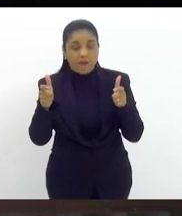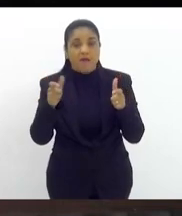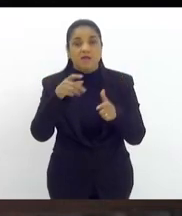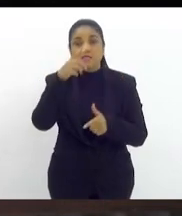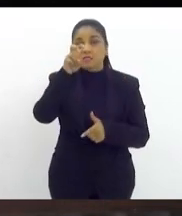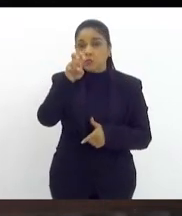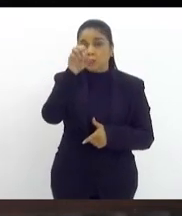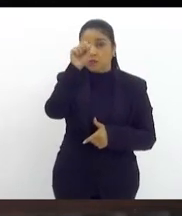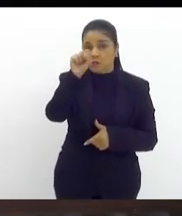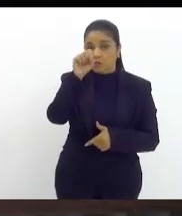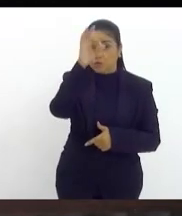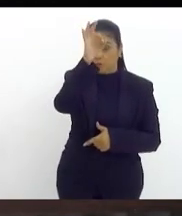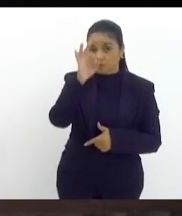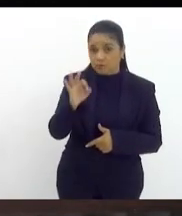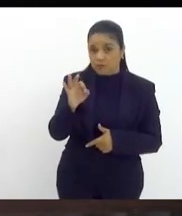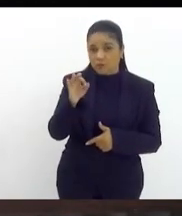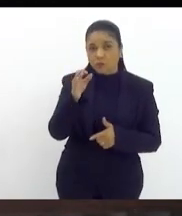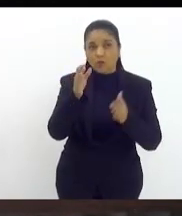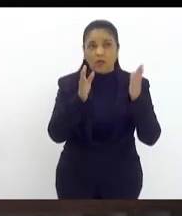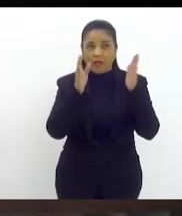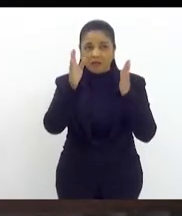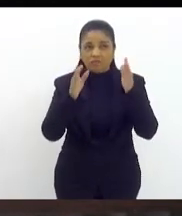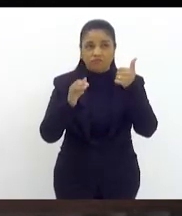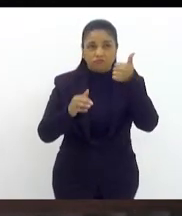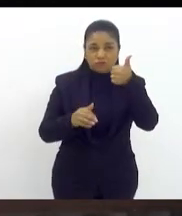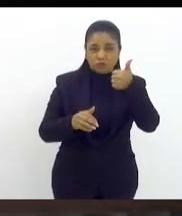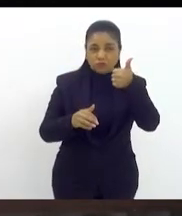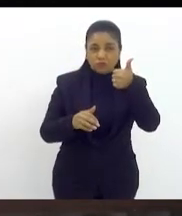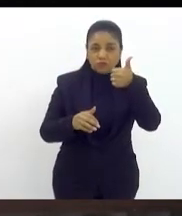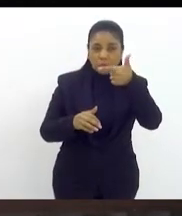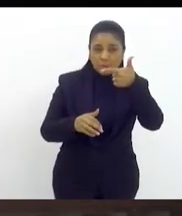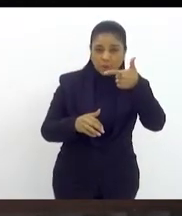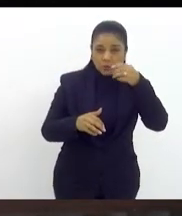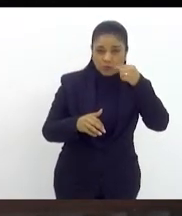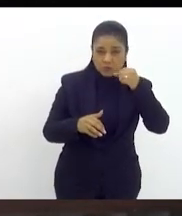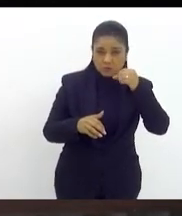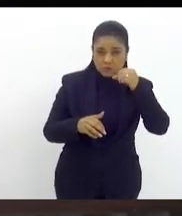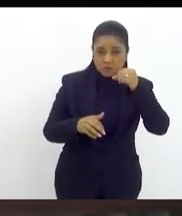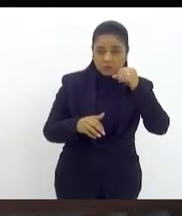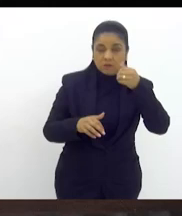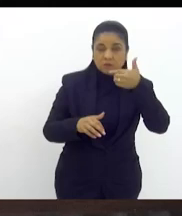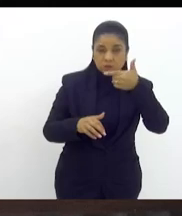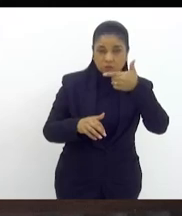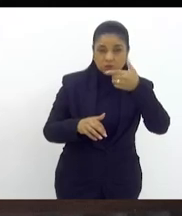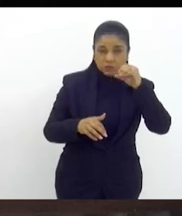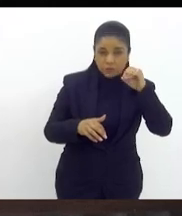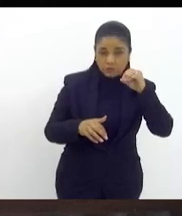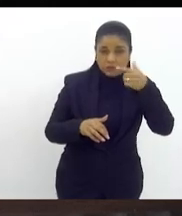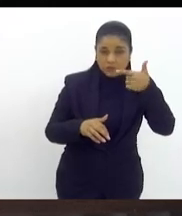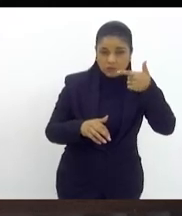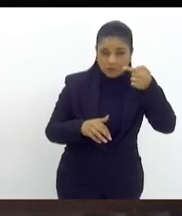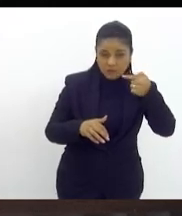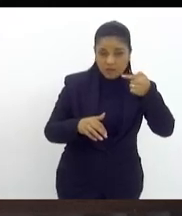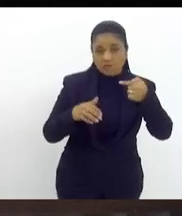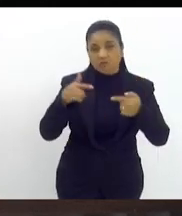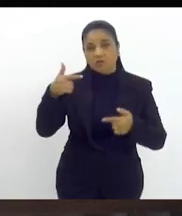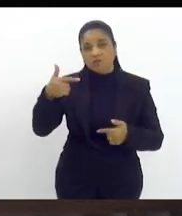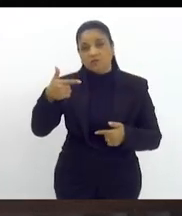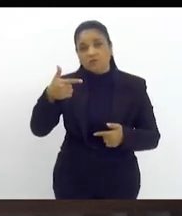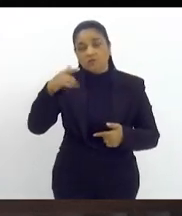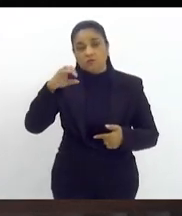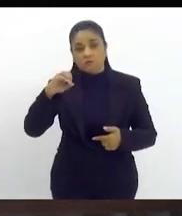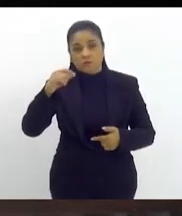entre 2017 e 2021, de acordo com o Conselho Federal de Farmácia. E a pandemia,